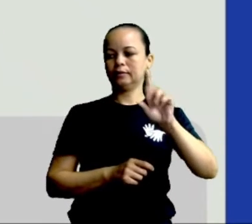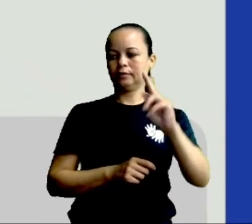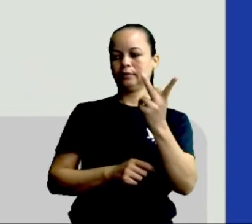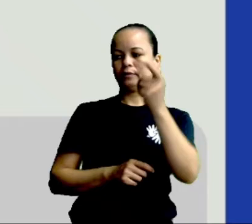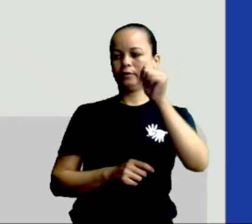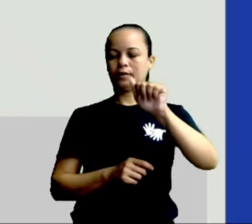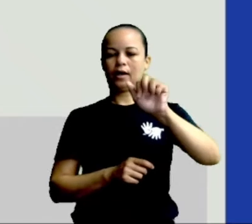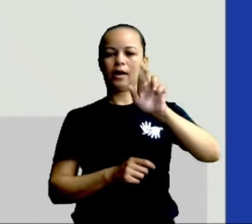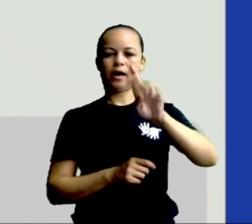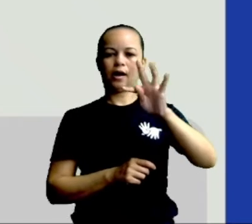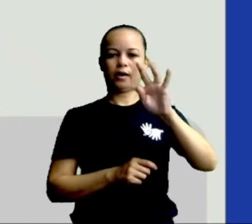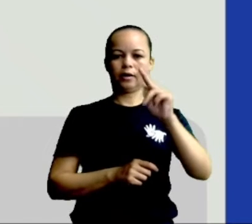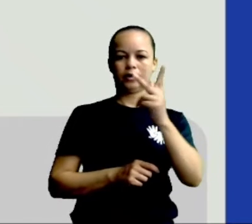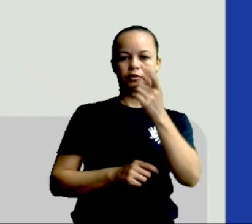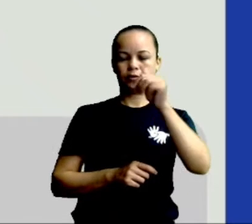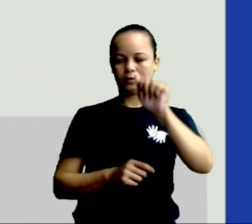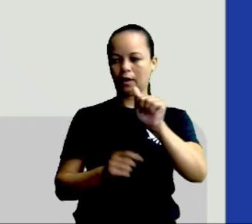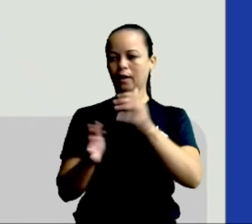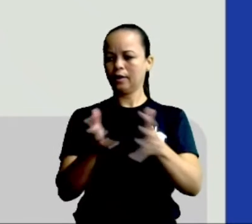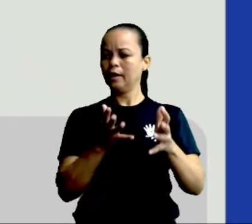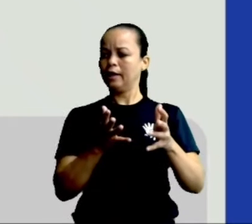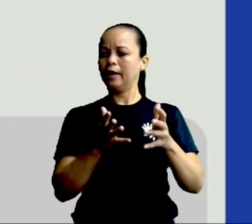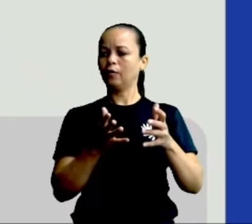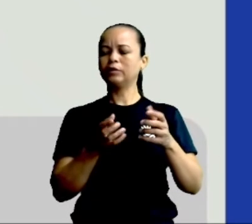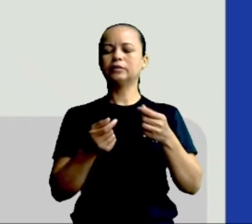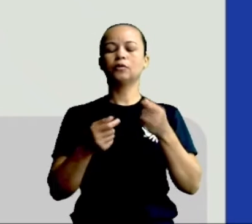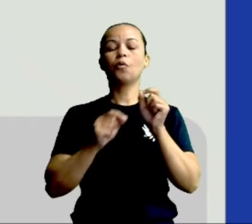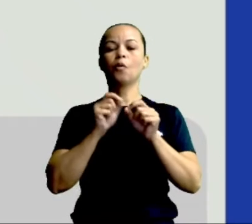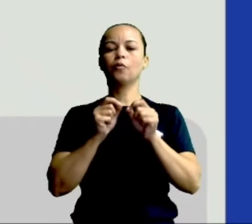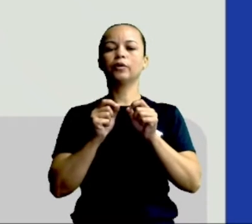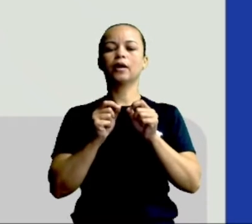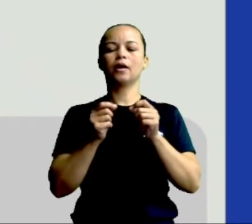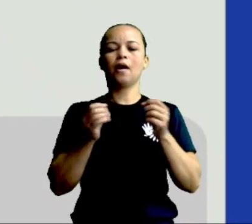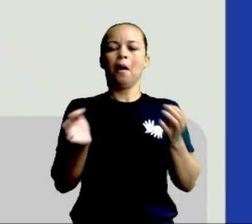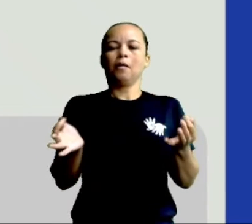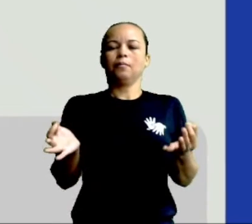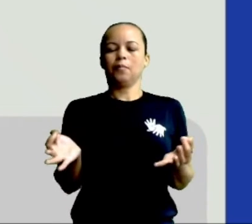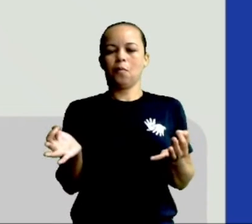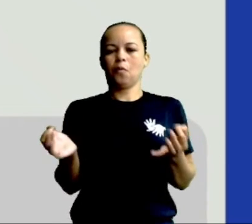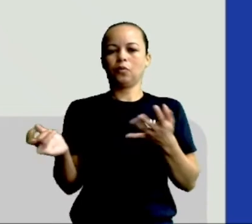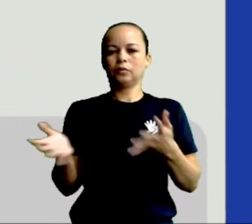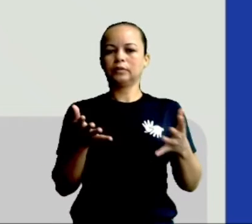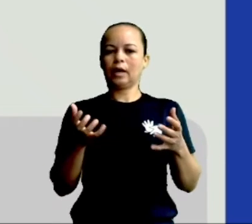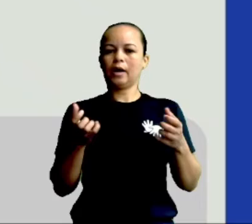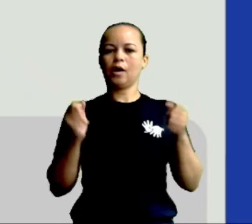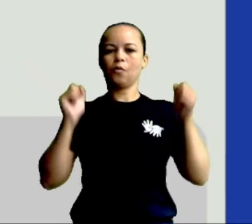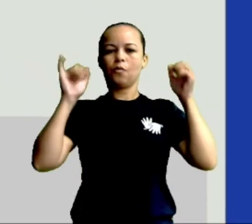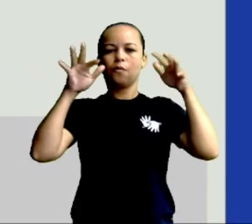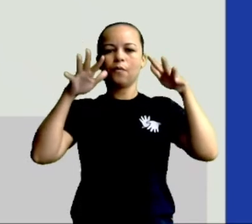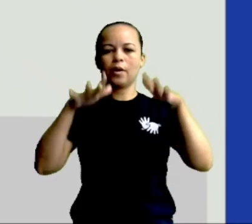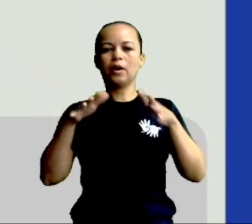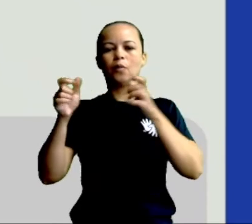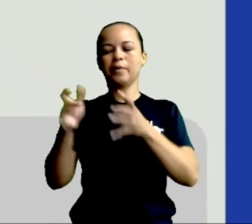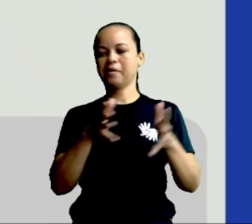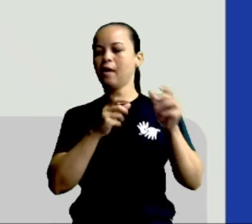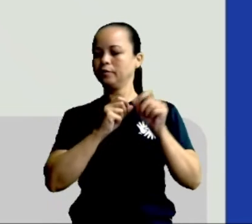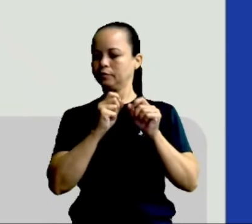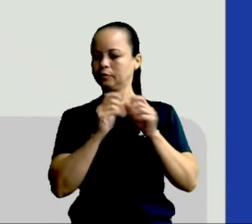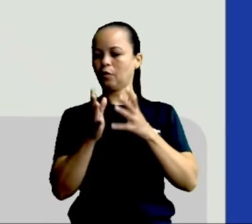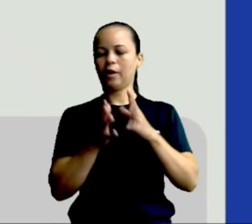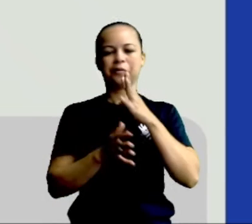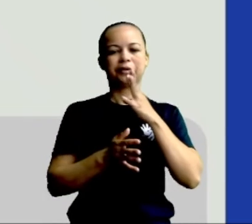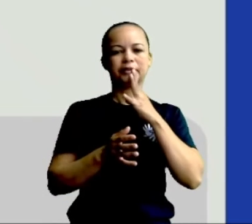significa iluminado, tá? E nessa religião eles buscam reconhecer o sofrimento